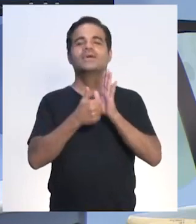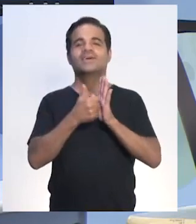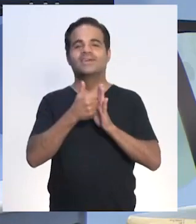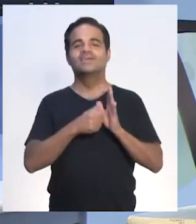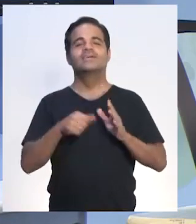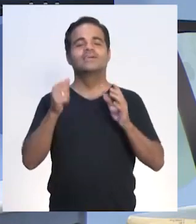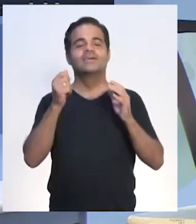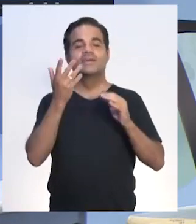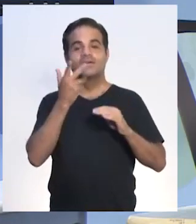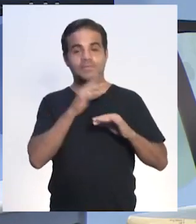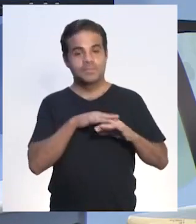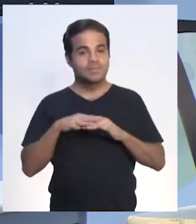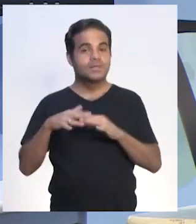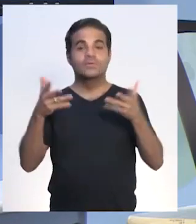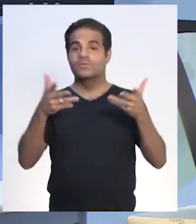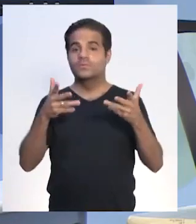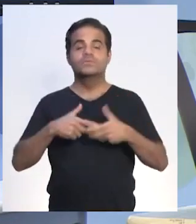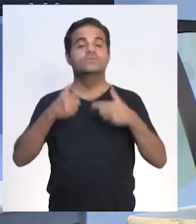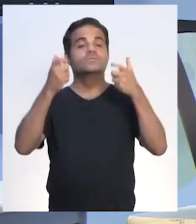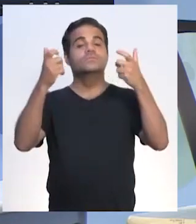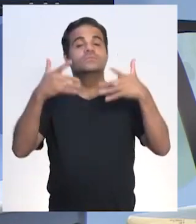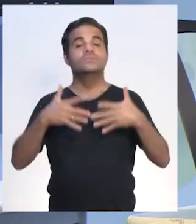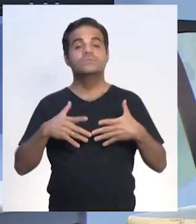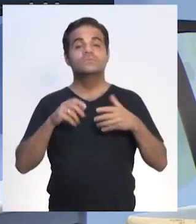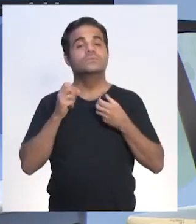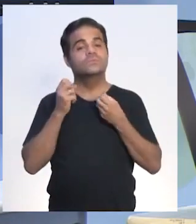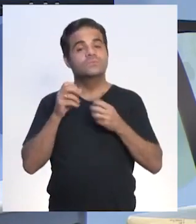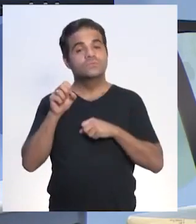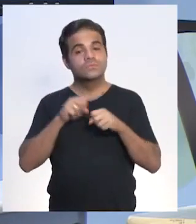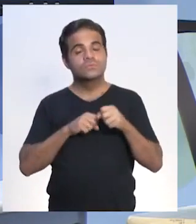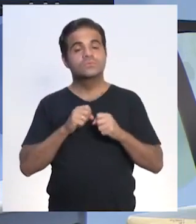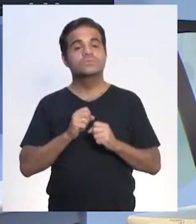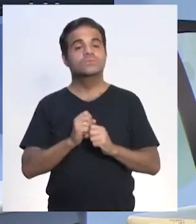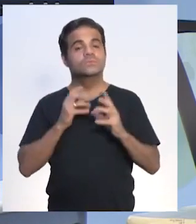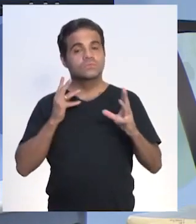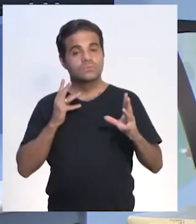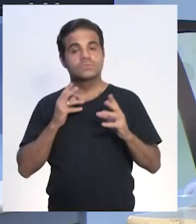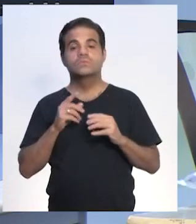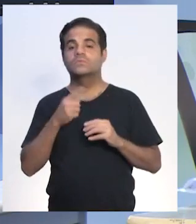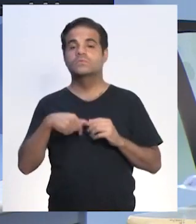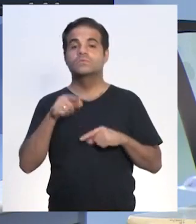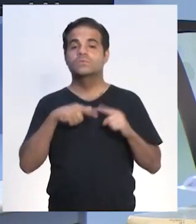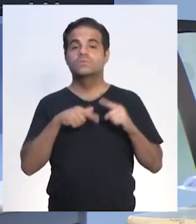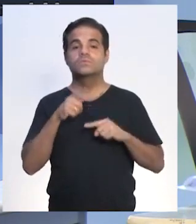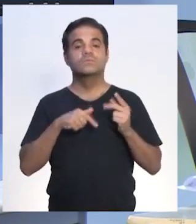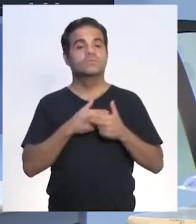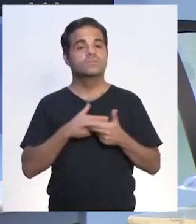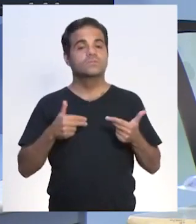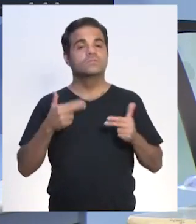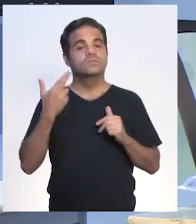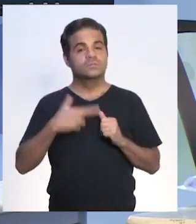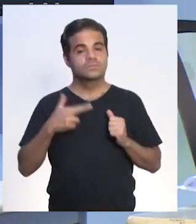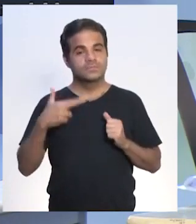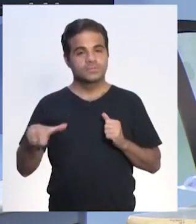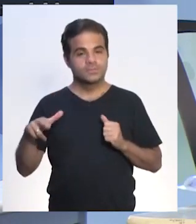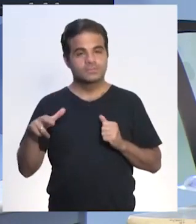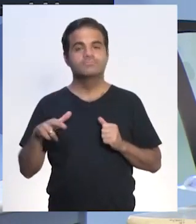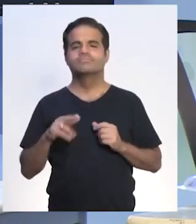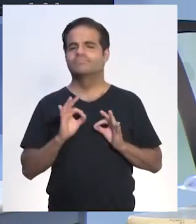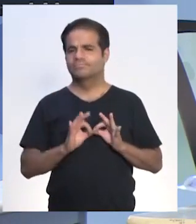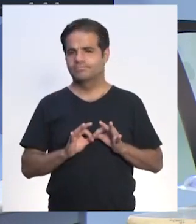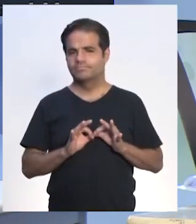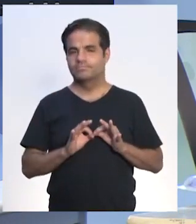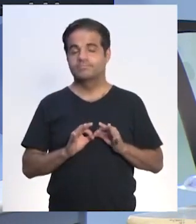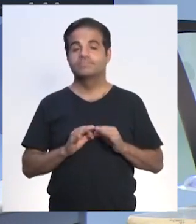matemática. Isso mesmo, hoje nós vamos ver a formação de filas com elementos repetidos. Isso